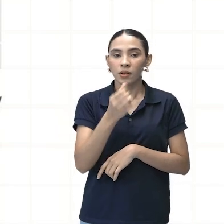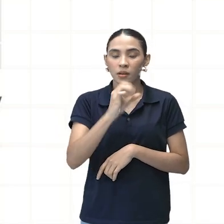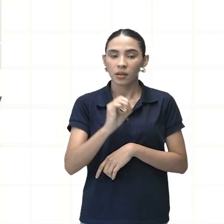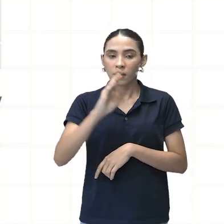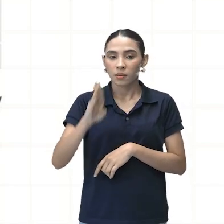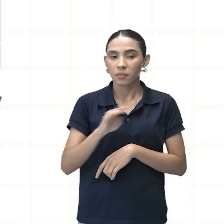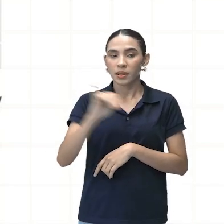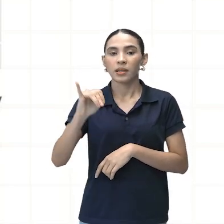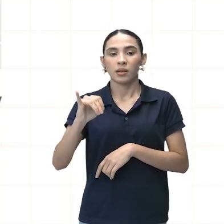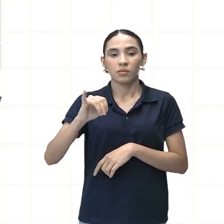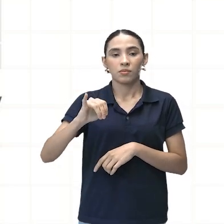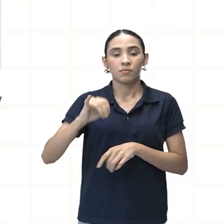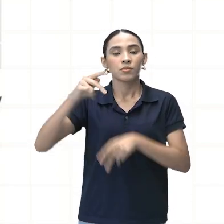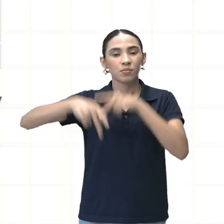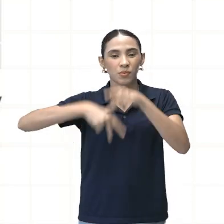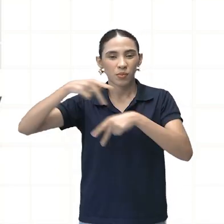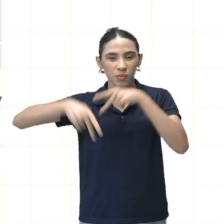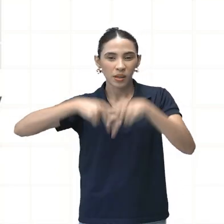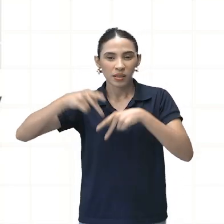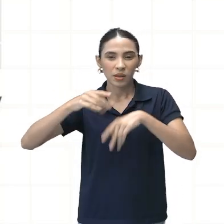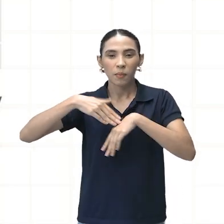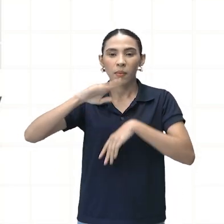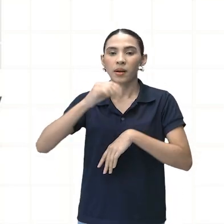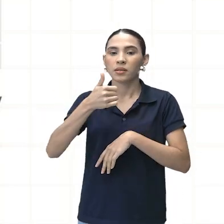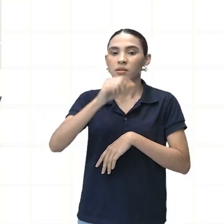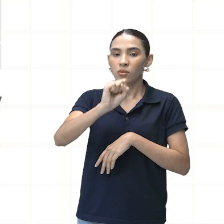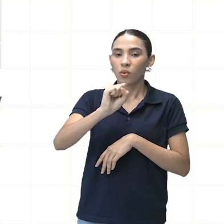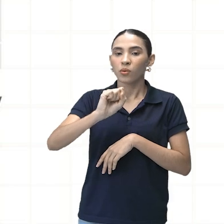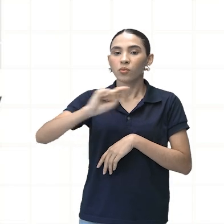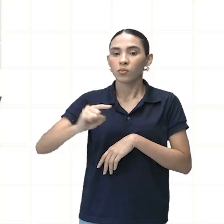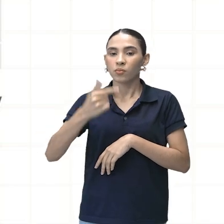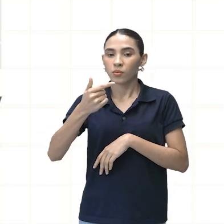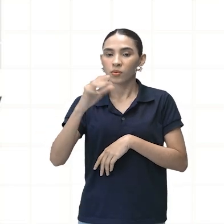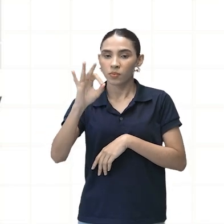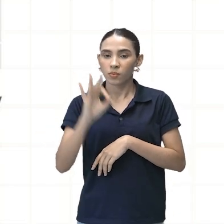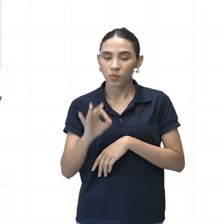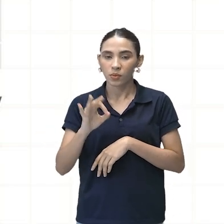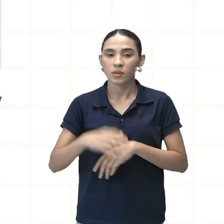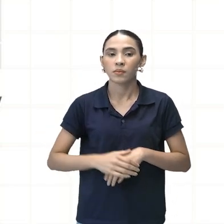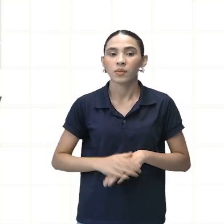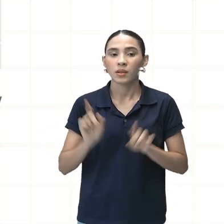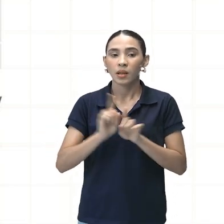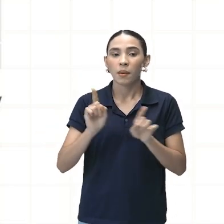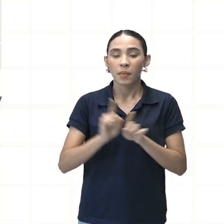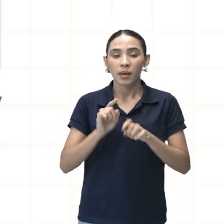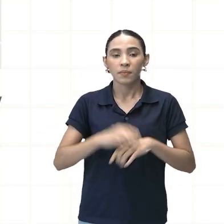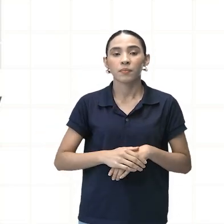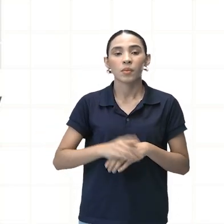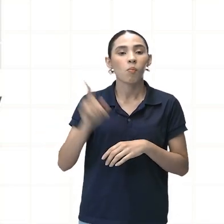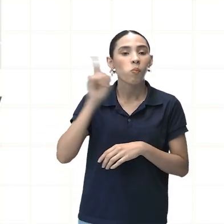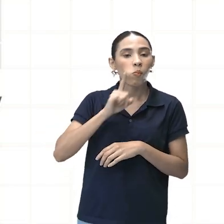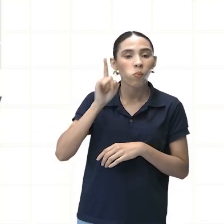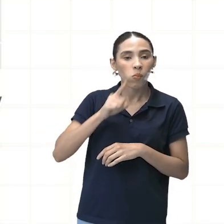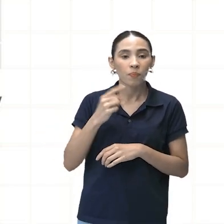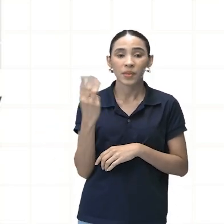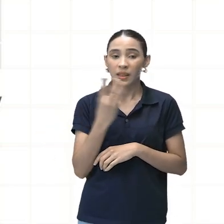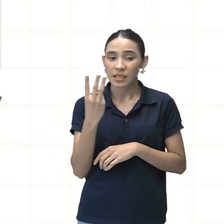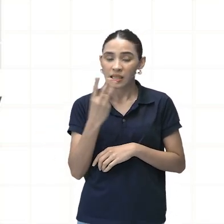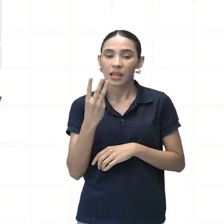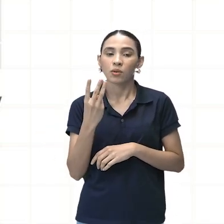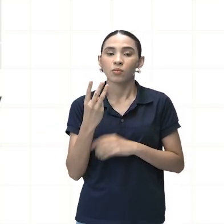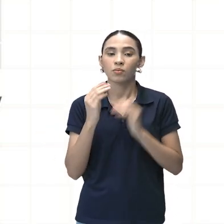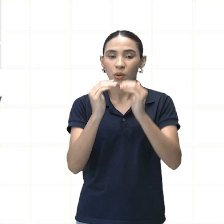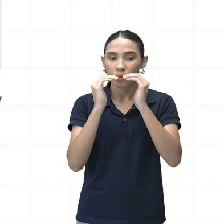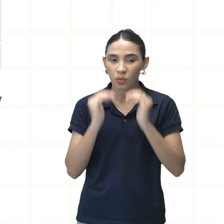de habitantes, isso representa mais de 18% da população mundial. O continente americano ficaria ali em terceiro lugar. Quando a